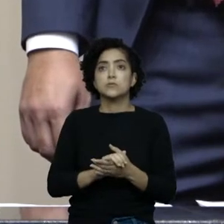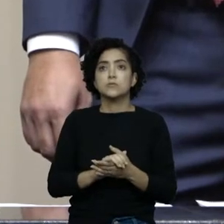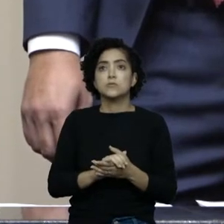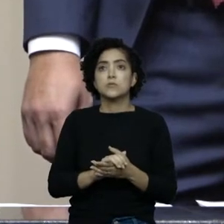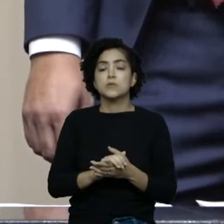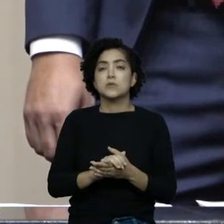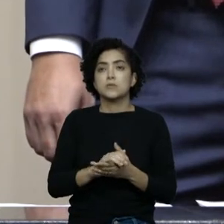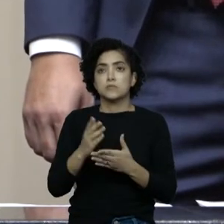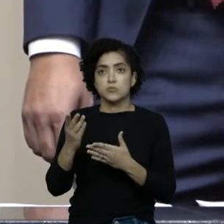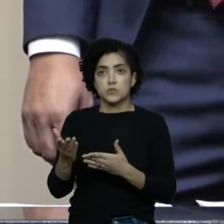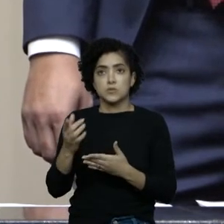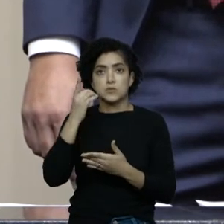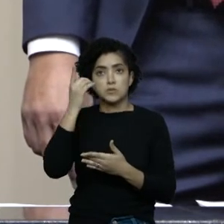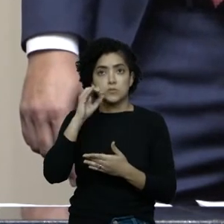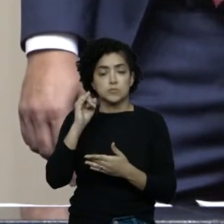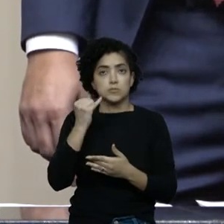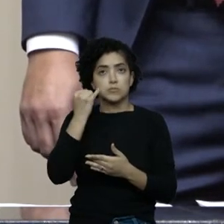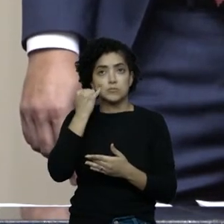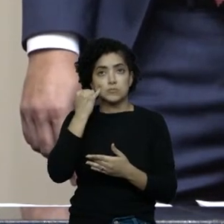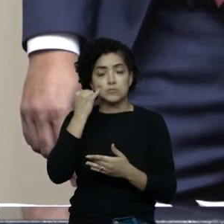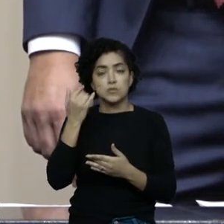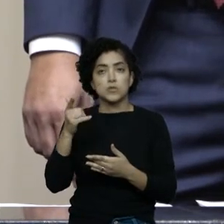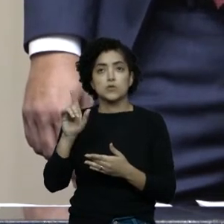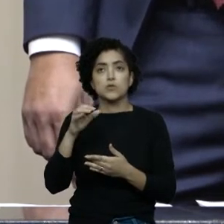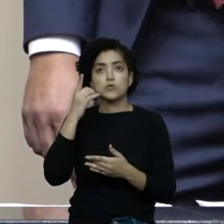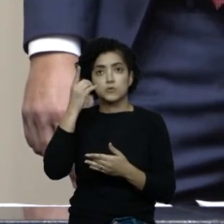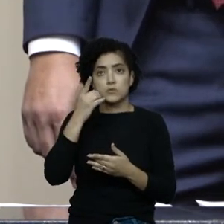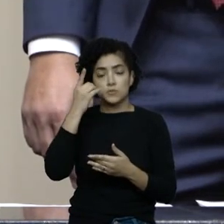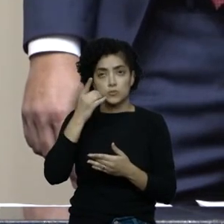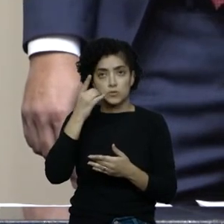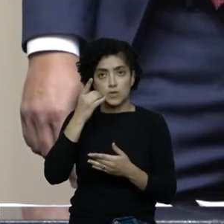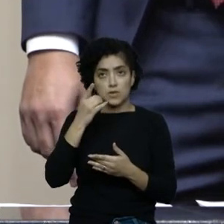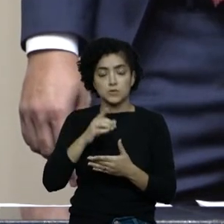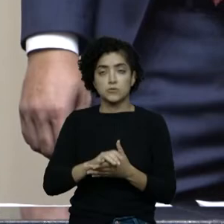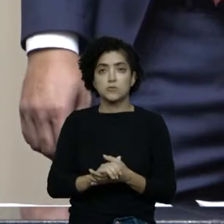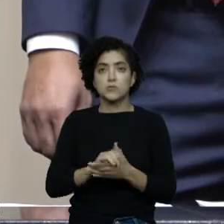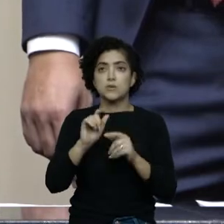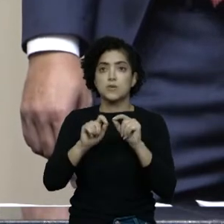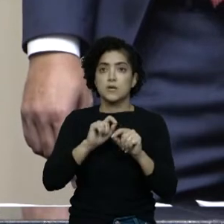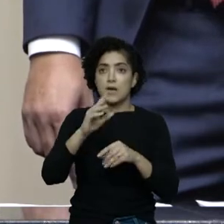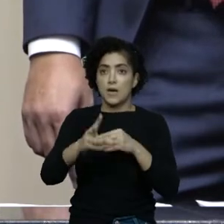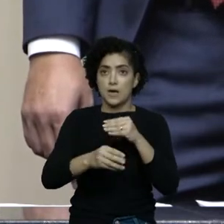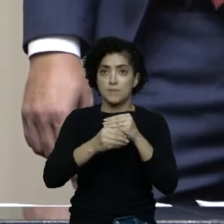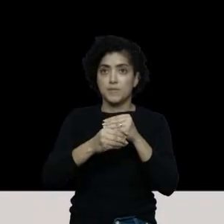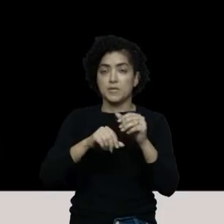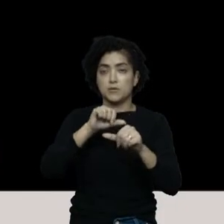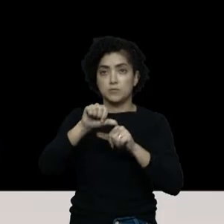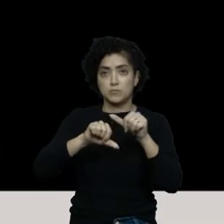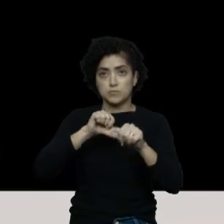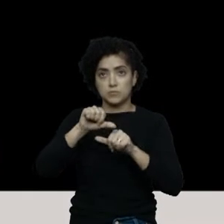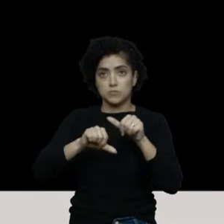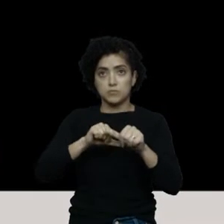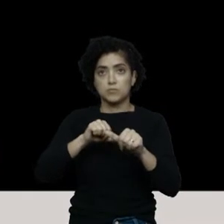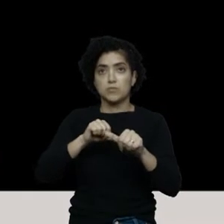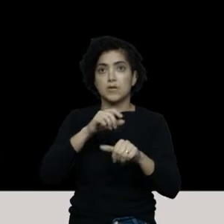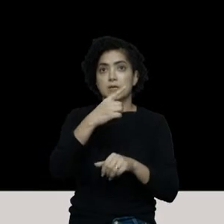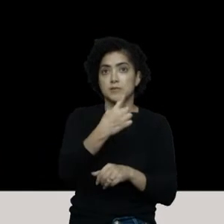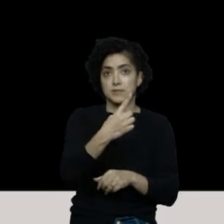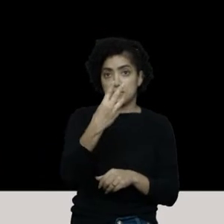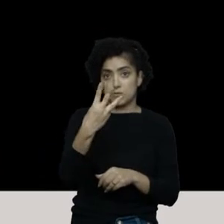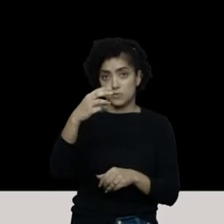pelo Deputado José Lopes e outros e se refere a emenda modificativa das Folhas